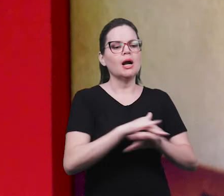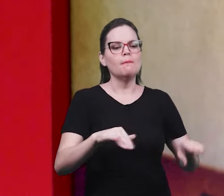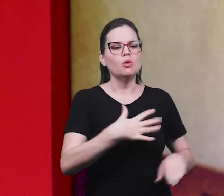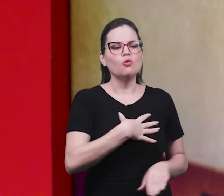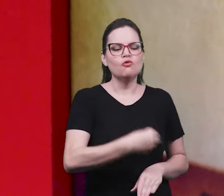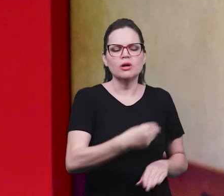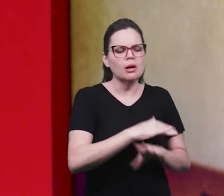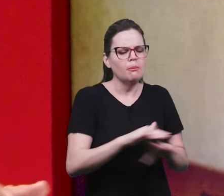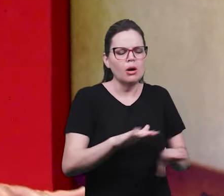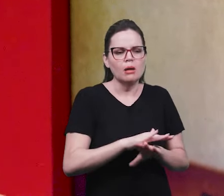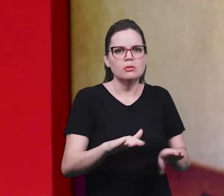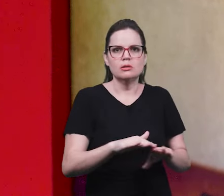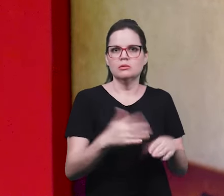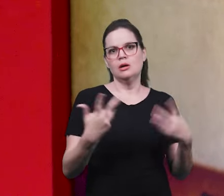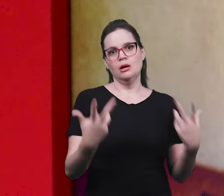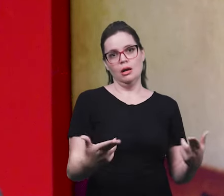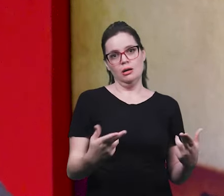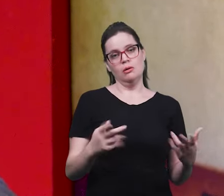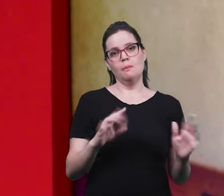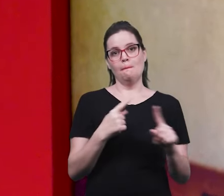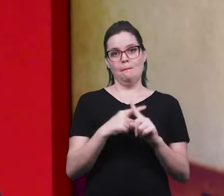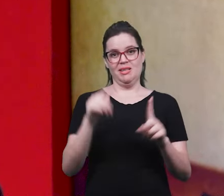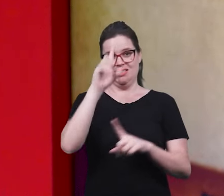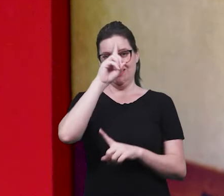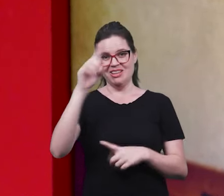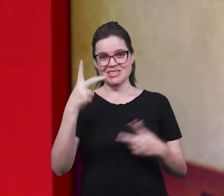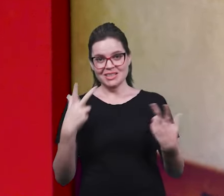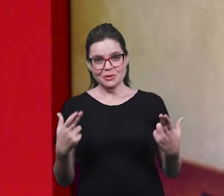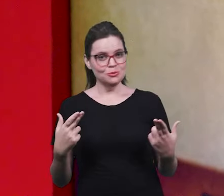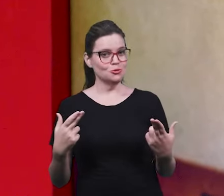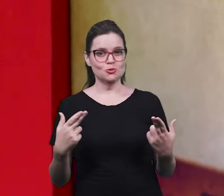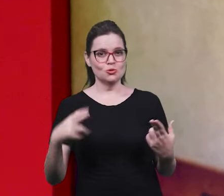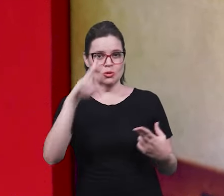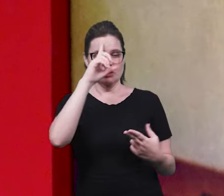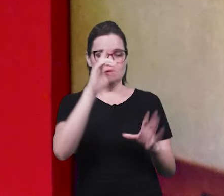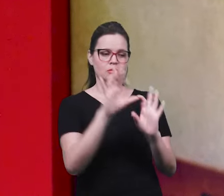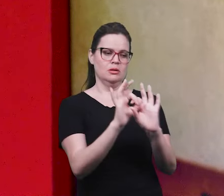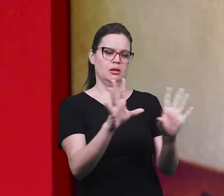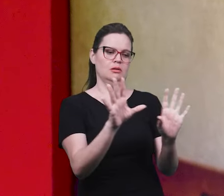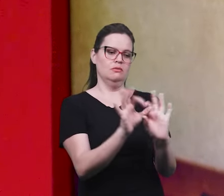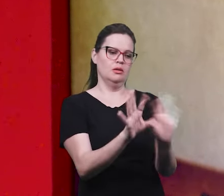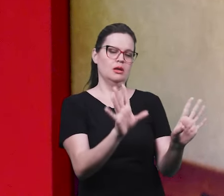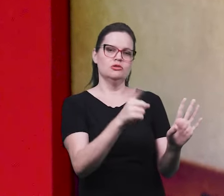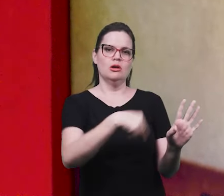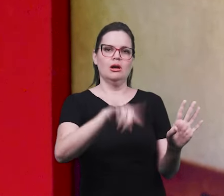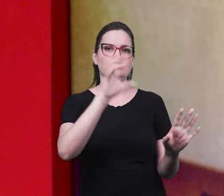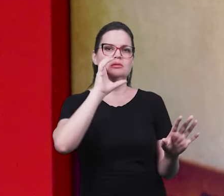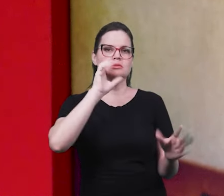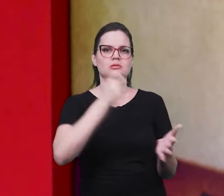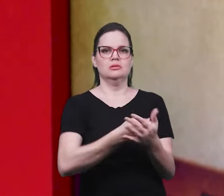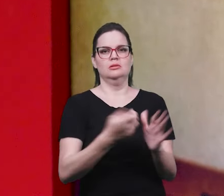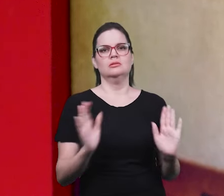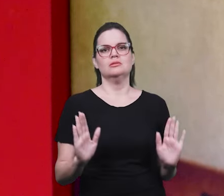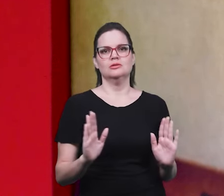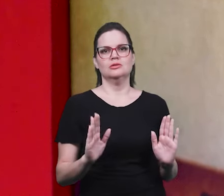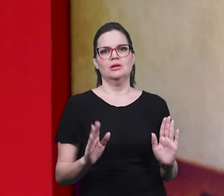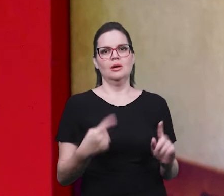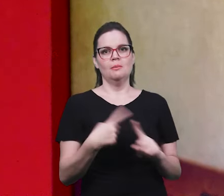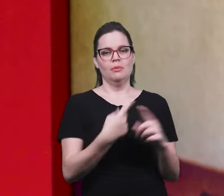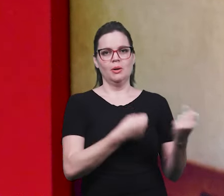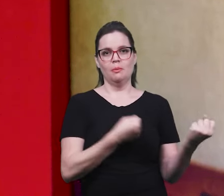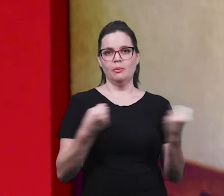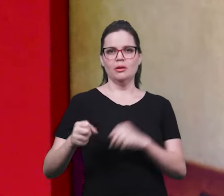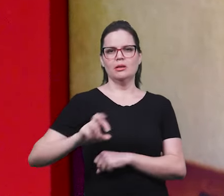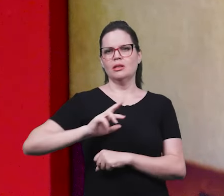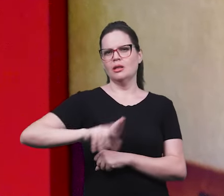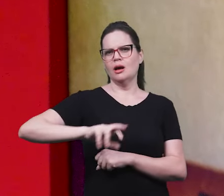Porque é a liberalidade de Deus relativa ao homem. Esse poder, ele não usa para impedir o homem de fazer o que ele quer. O homem